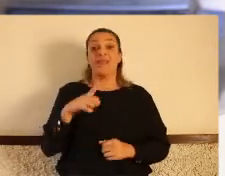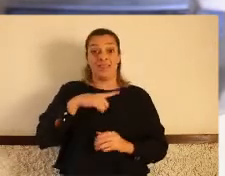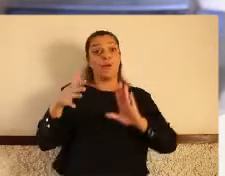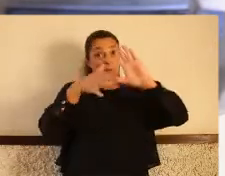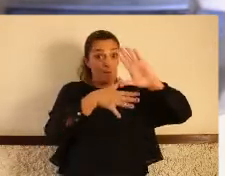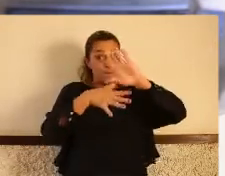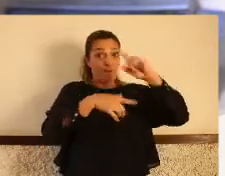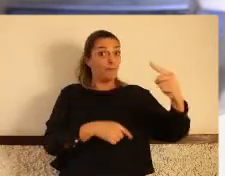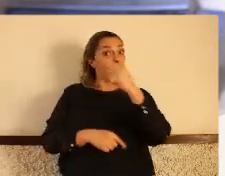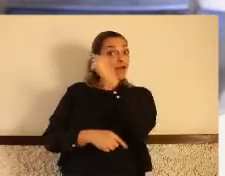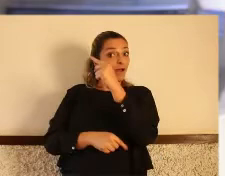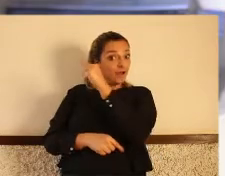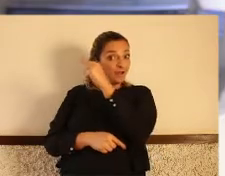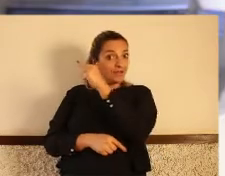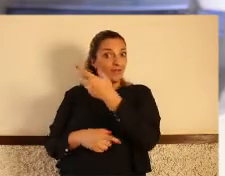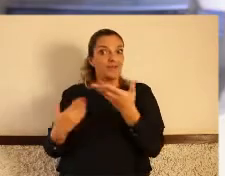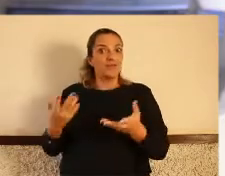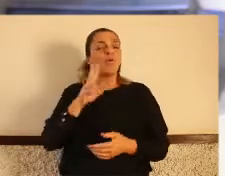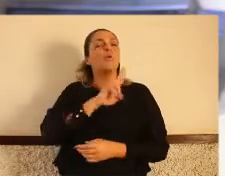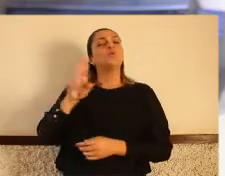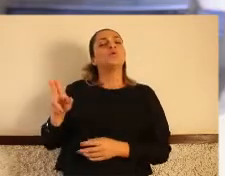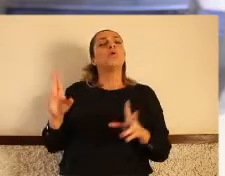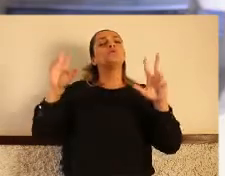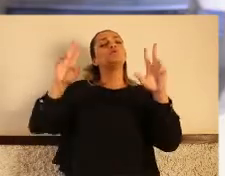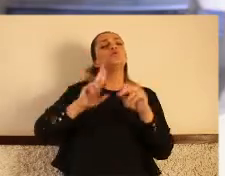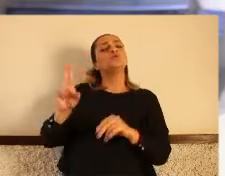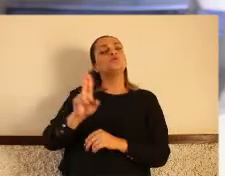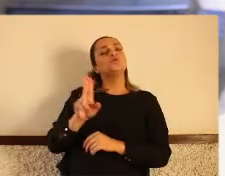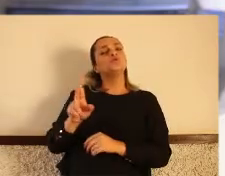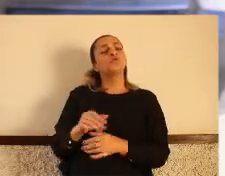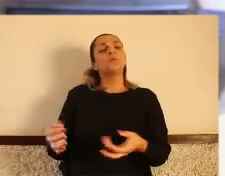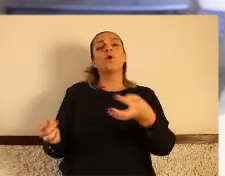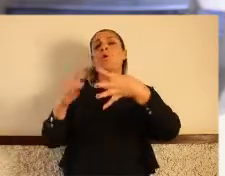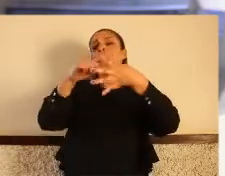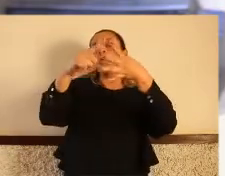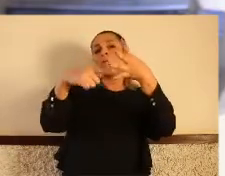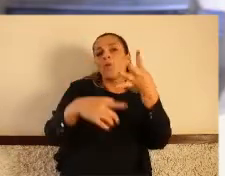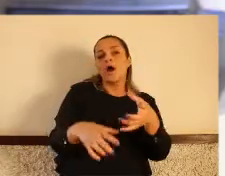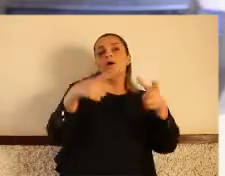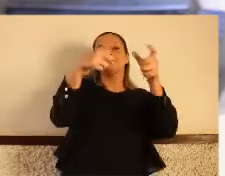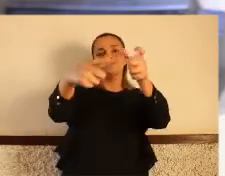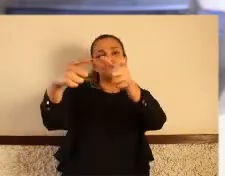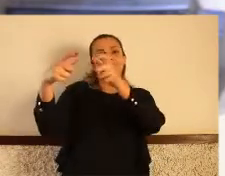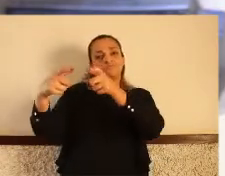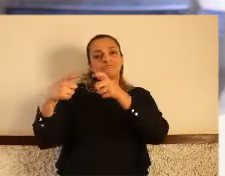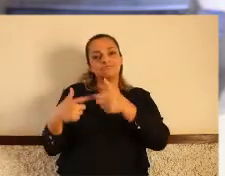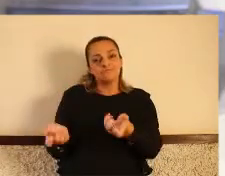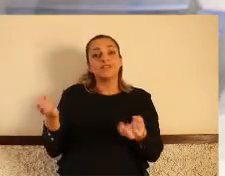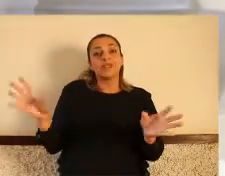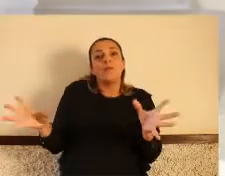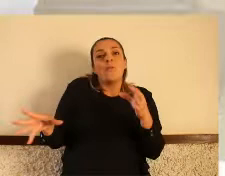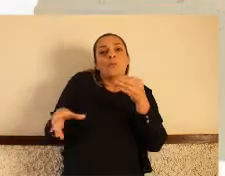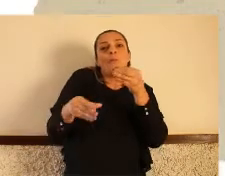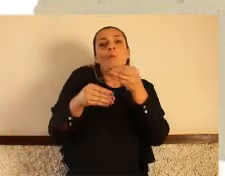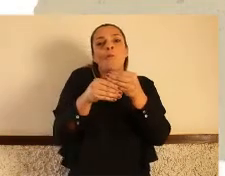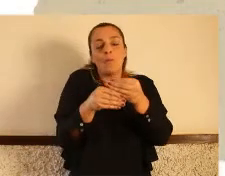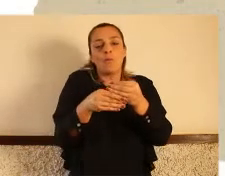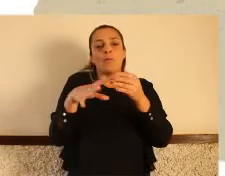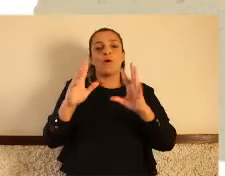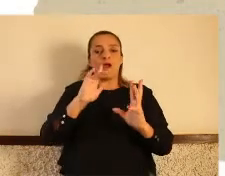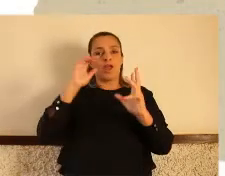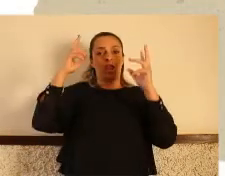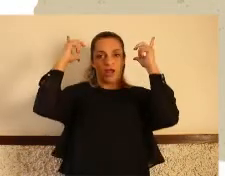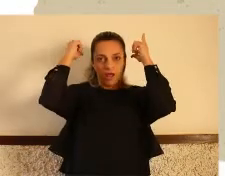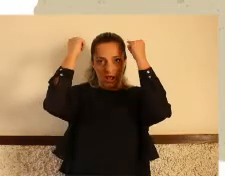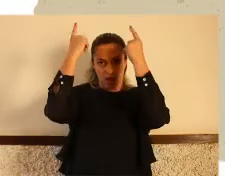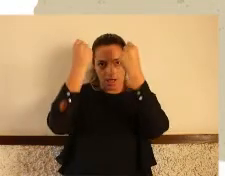mapa o que eu vou chamar de 4 territórios que compreendem o território grego. Uma Grécia que é